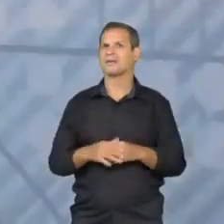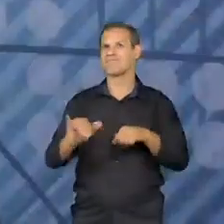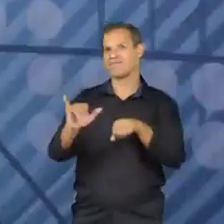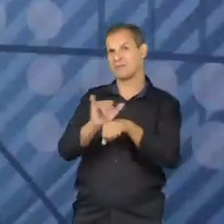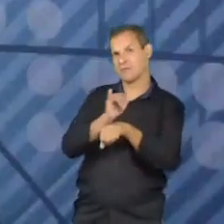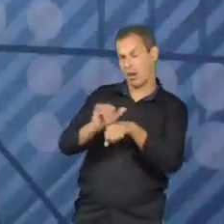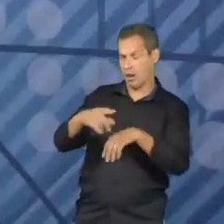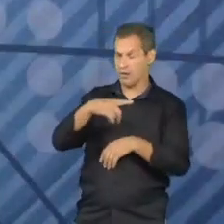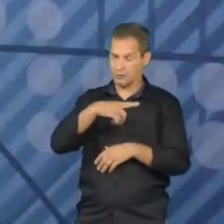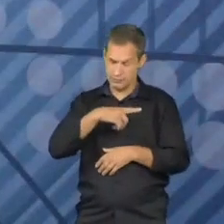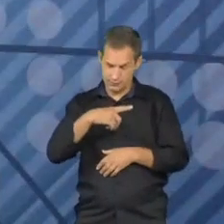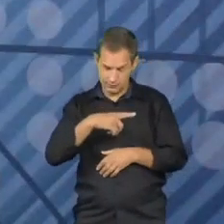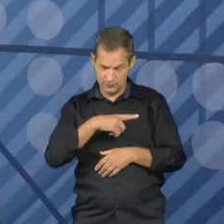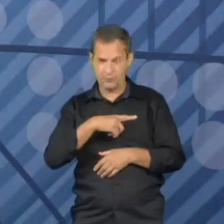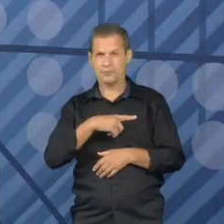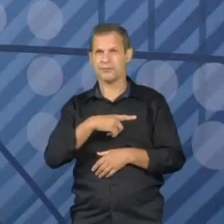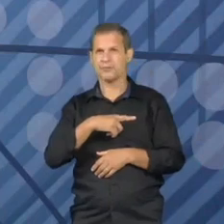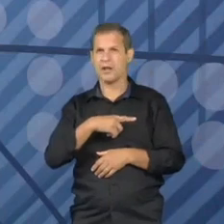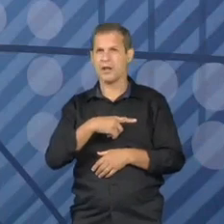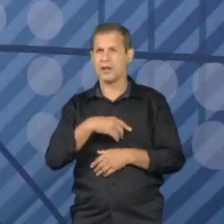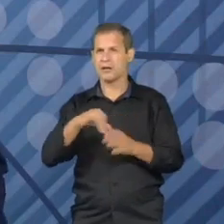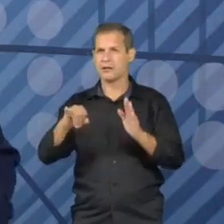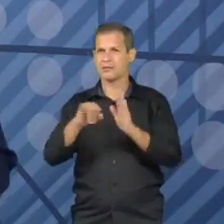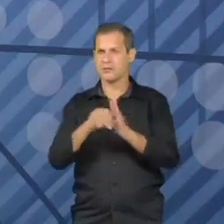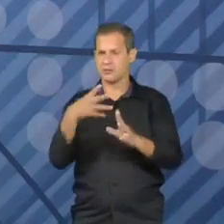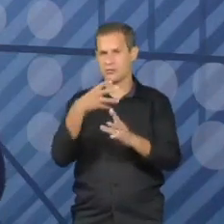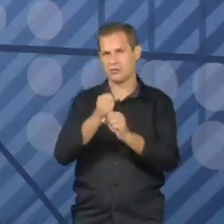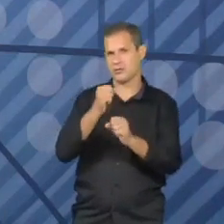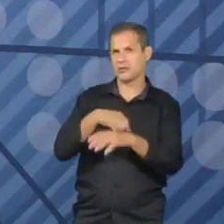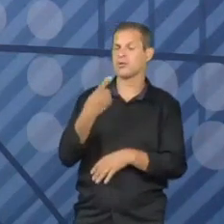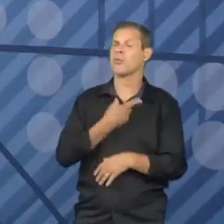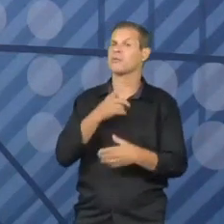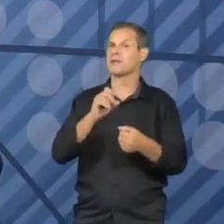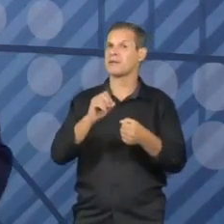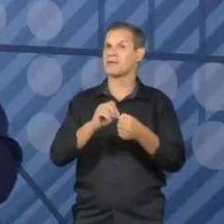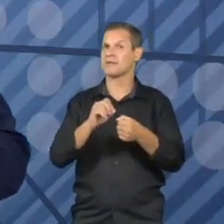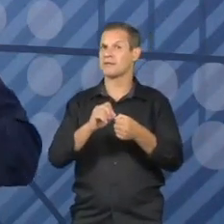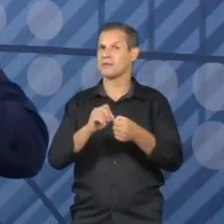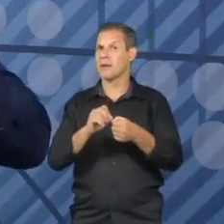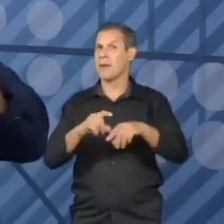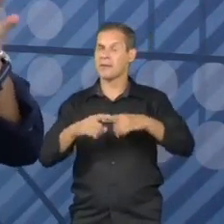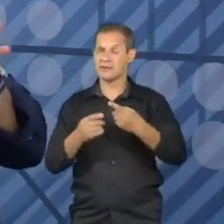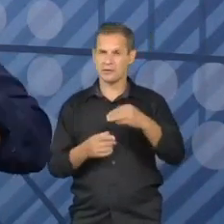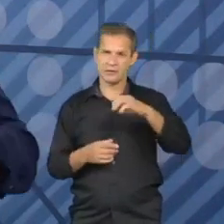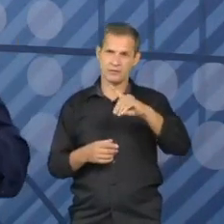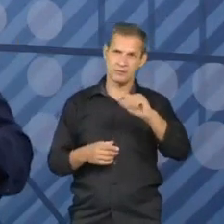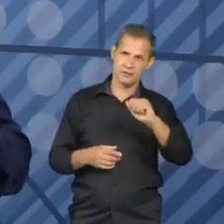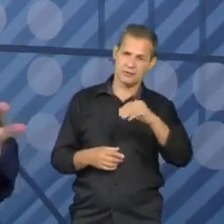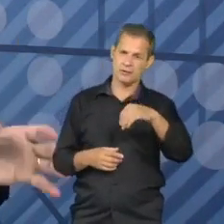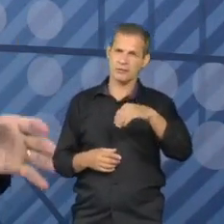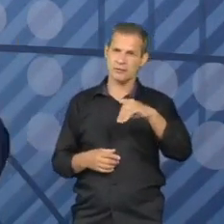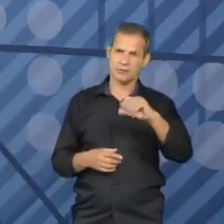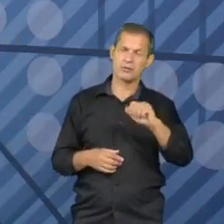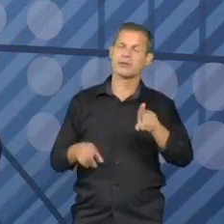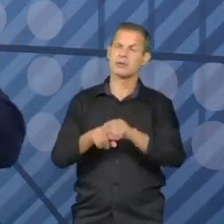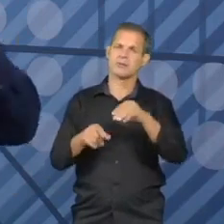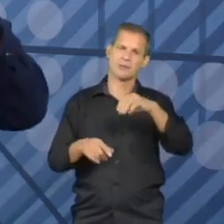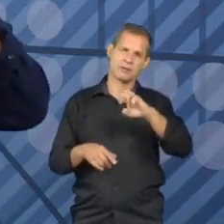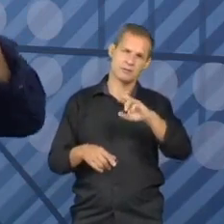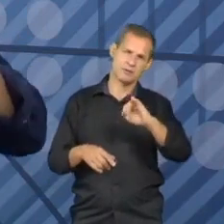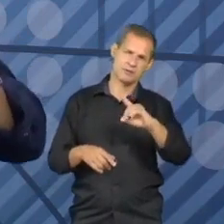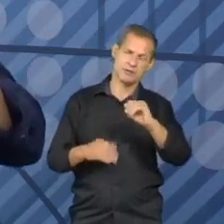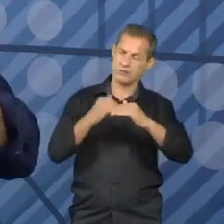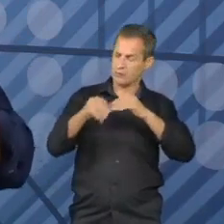aqui referente aos levantamentos de cálculos que a gente faz, se é média, se é moda, se é mediana,